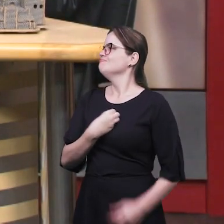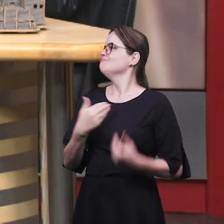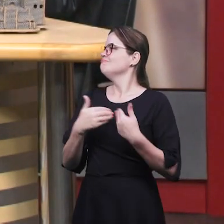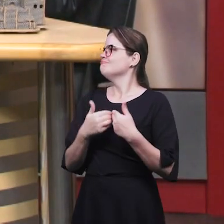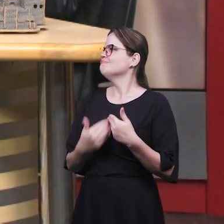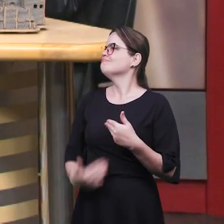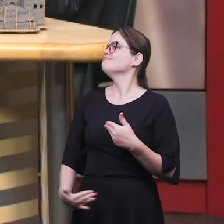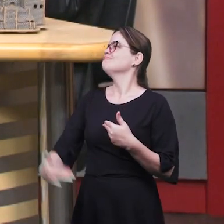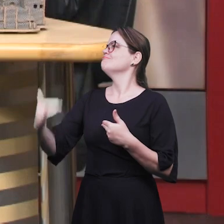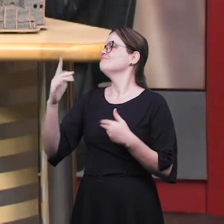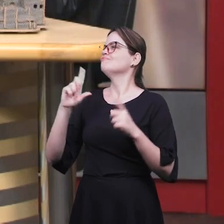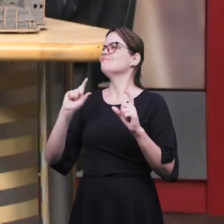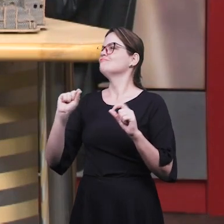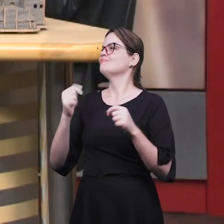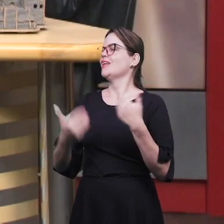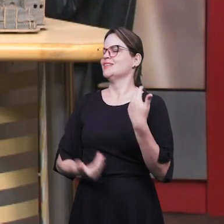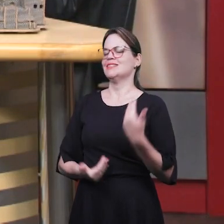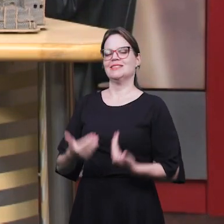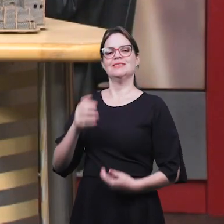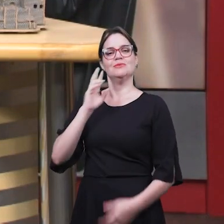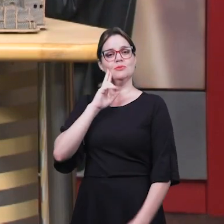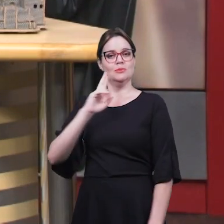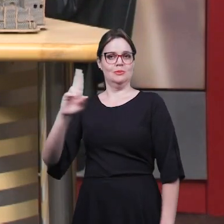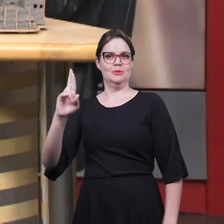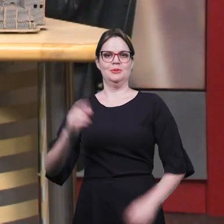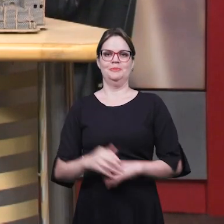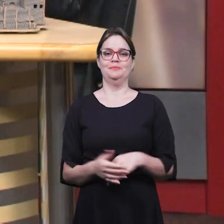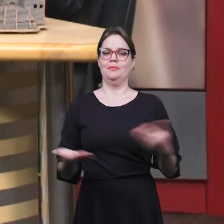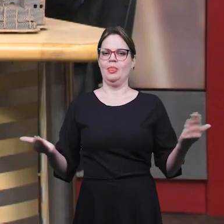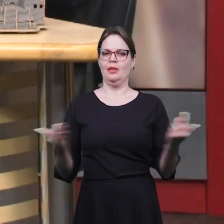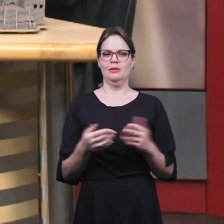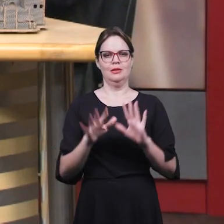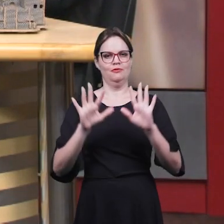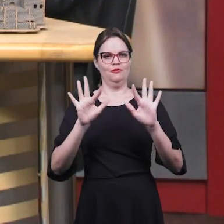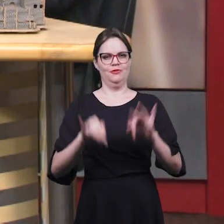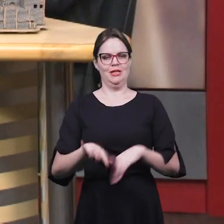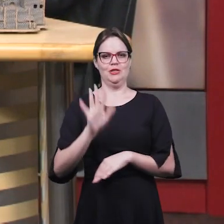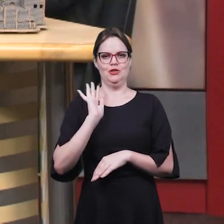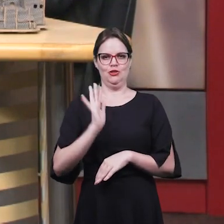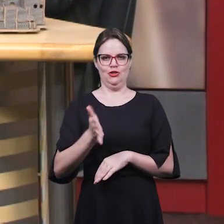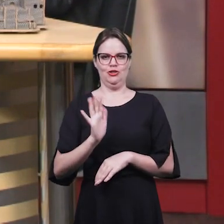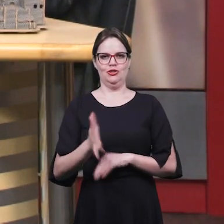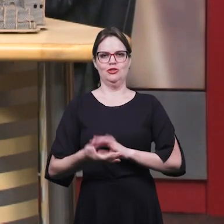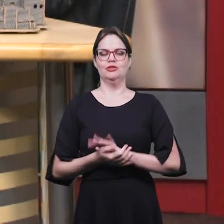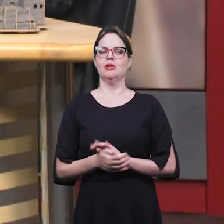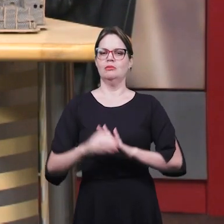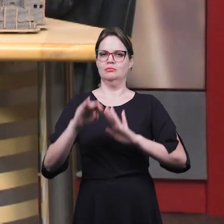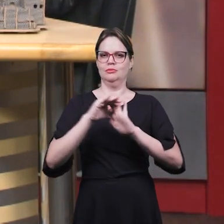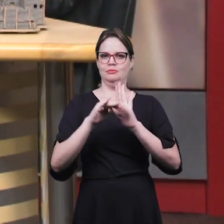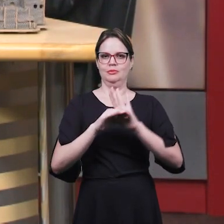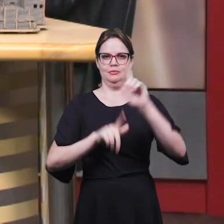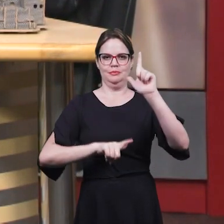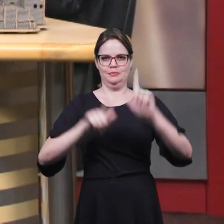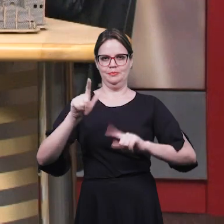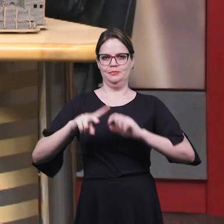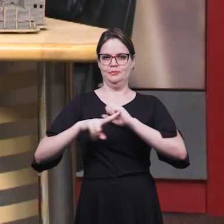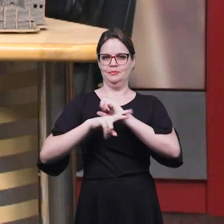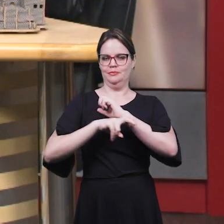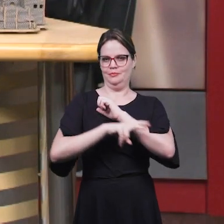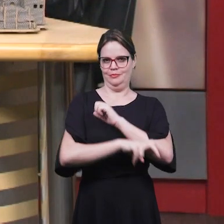a nossa vida é servir ao Senhor. Estamos encerrando mais um